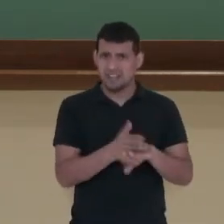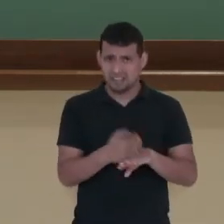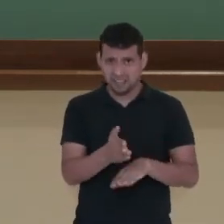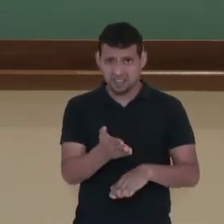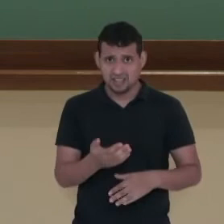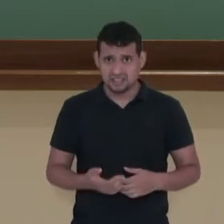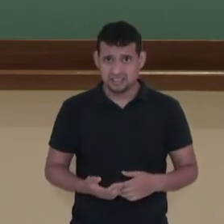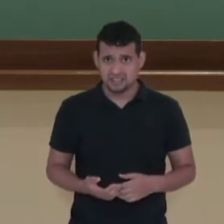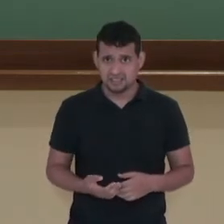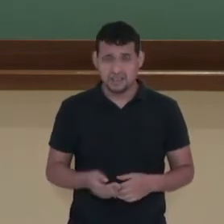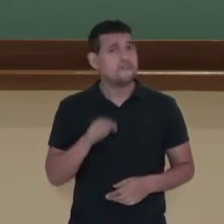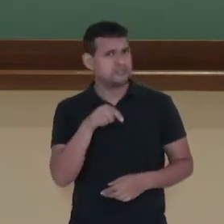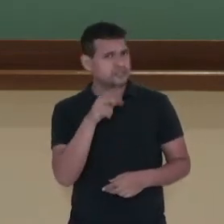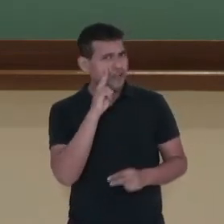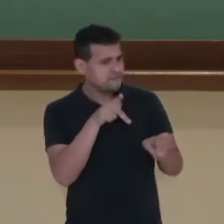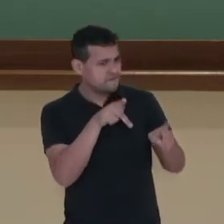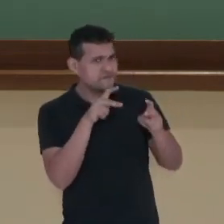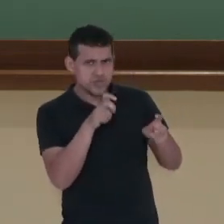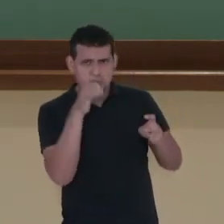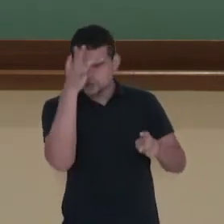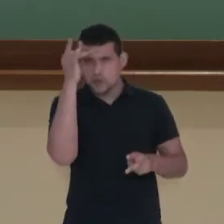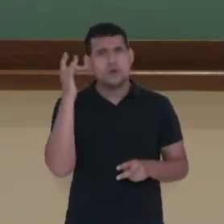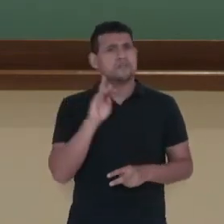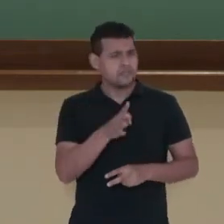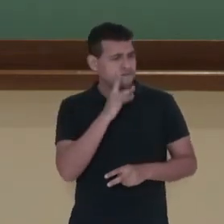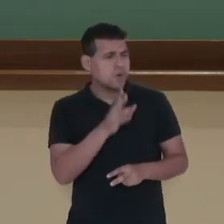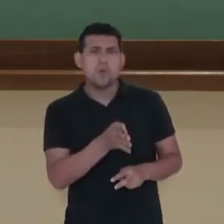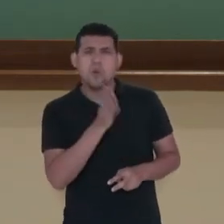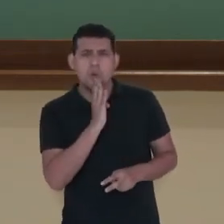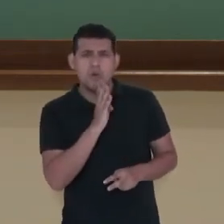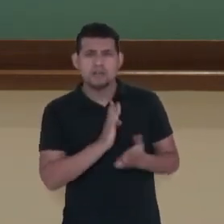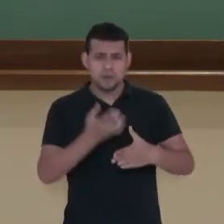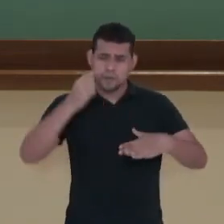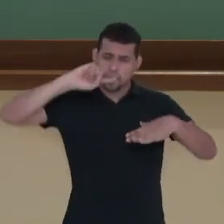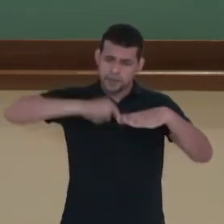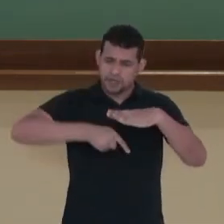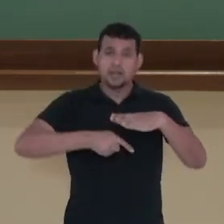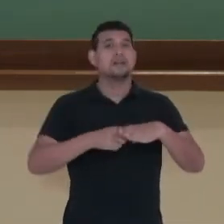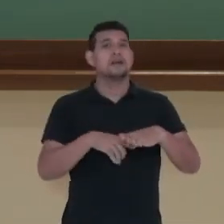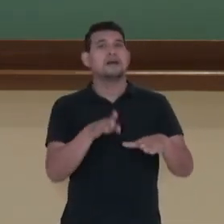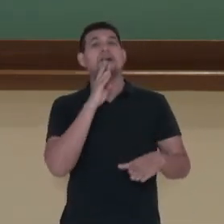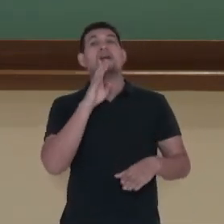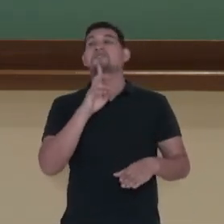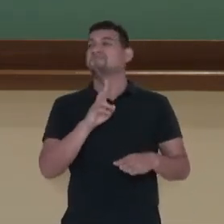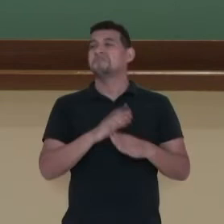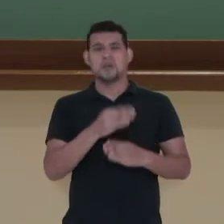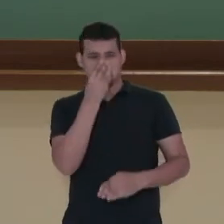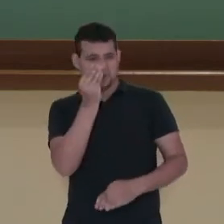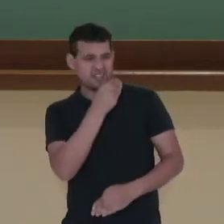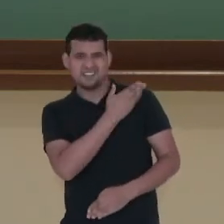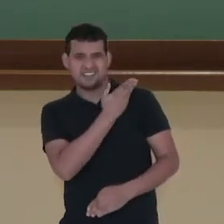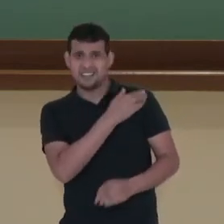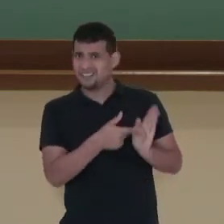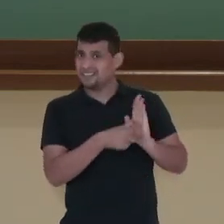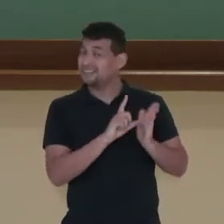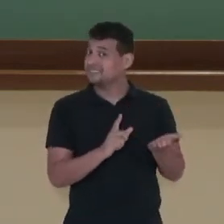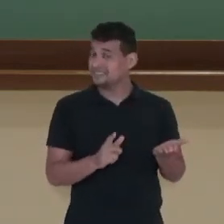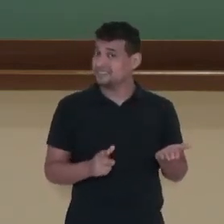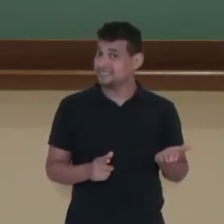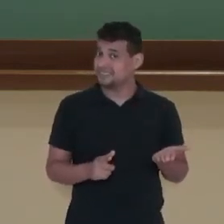ele? Você já viu, conhece ele a fundo para você ter um preconceito com ele? Então